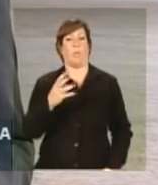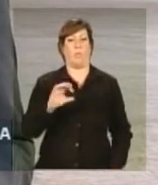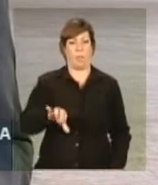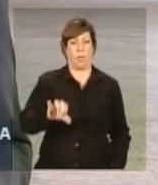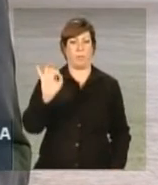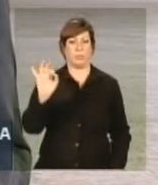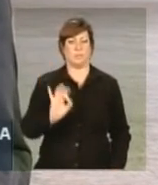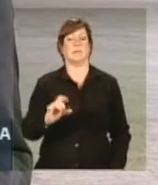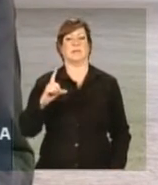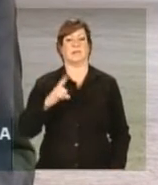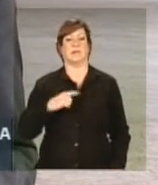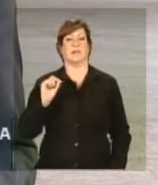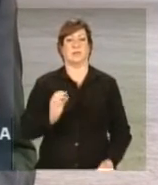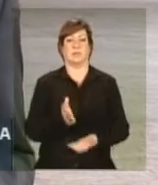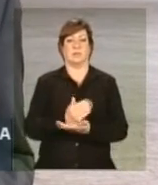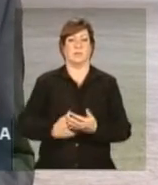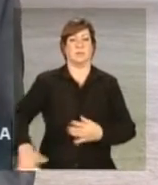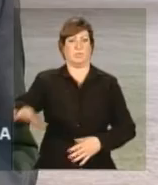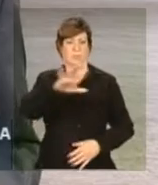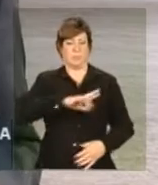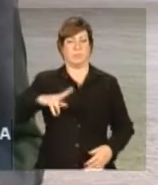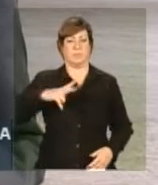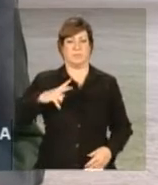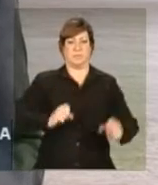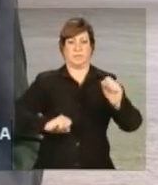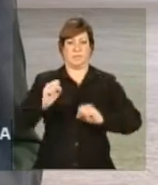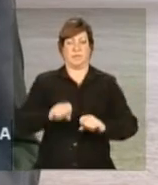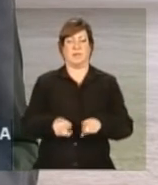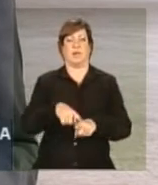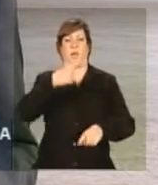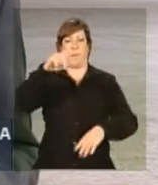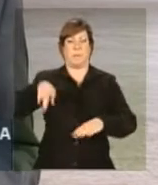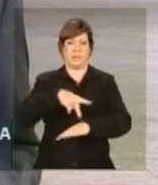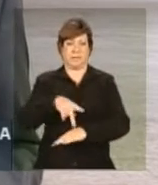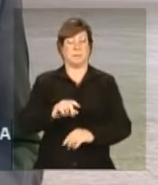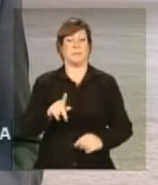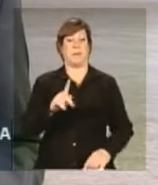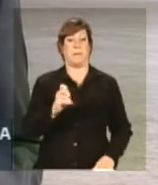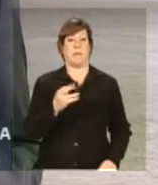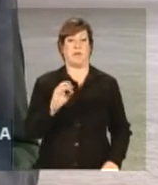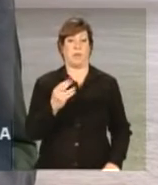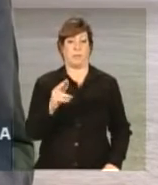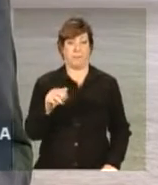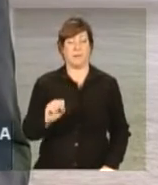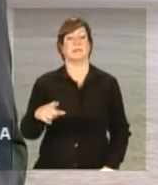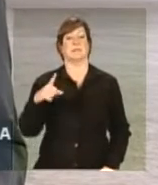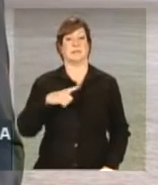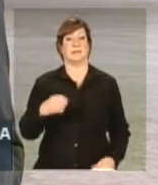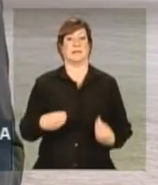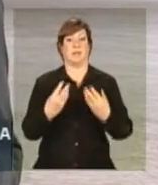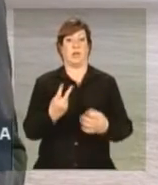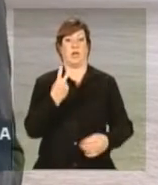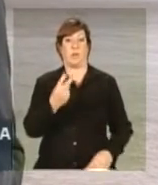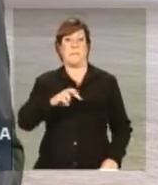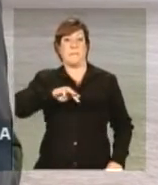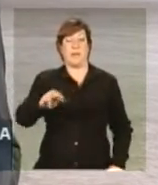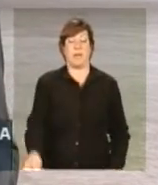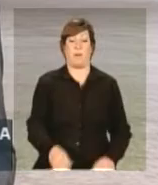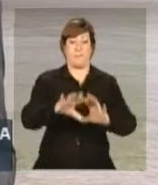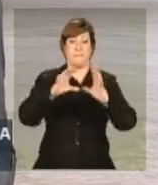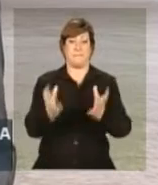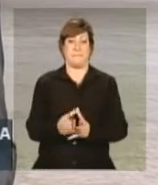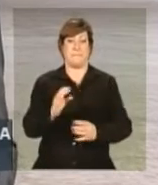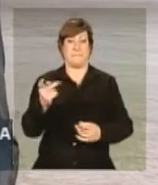distribuídos pela iniciativa privada brasileira e estrangeira a Petrobras garante a produção de 2 milhões de Barris de petróleo